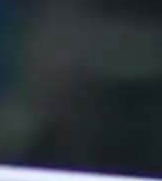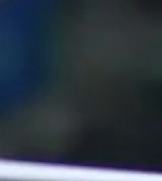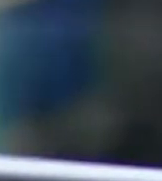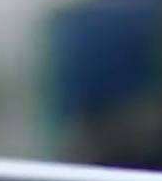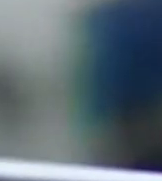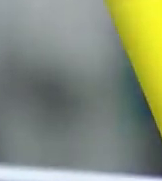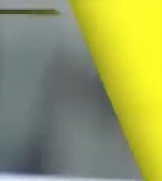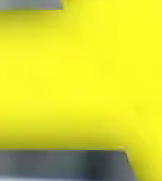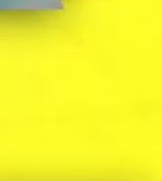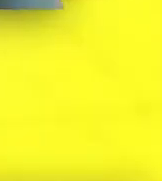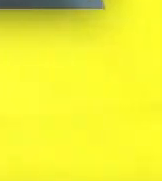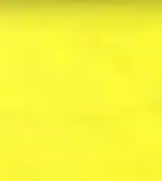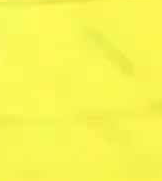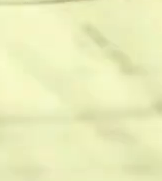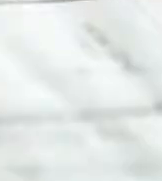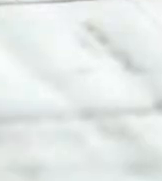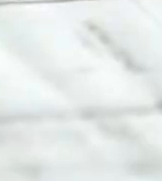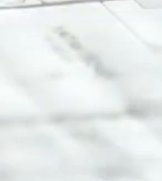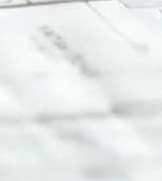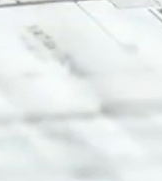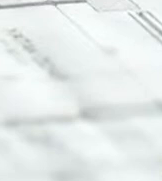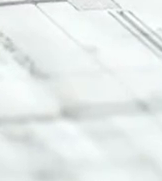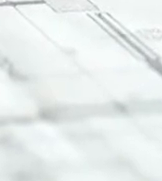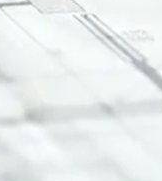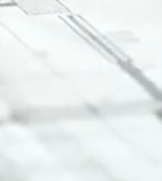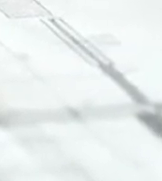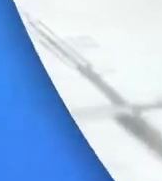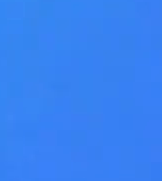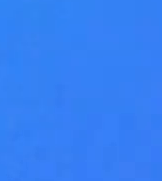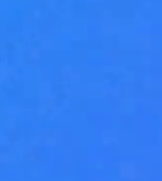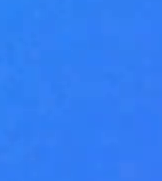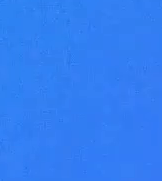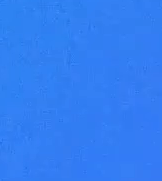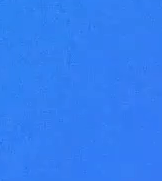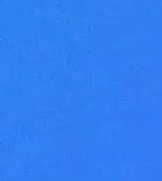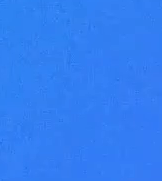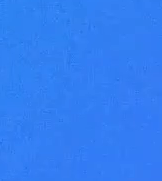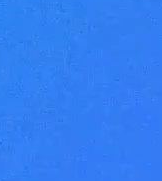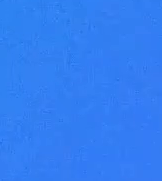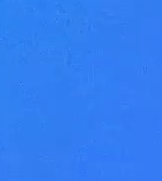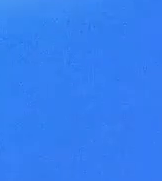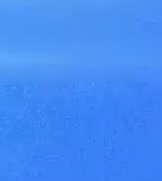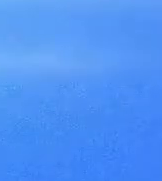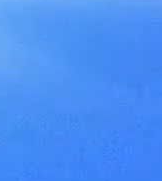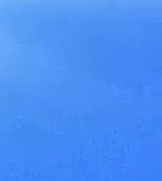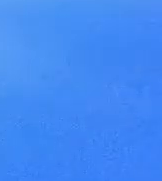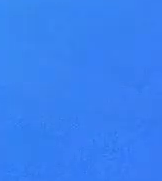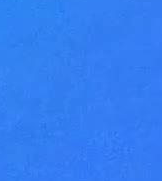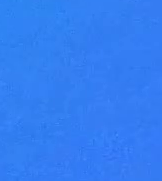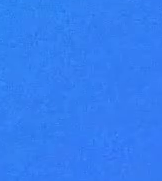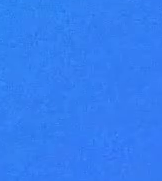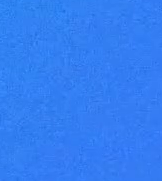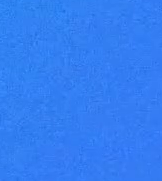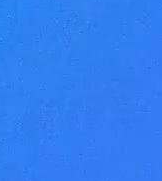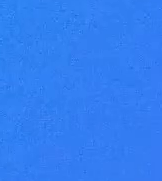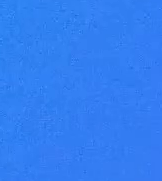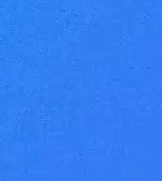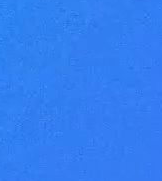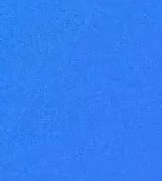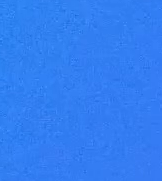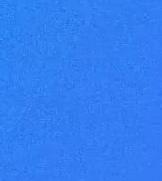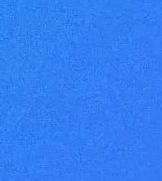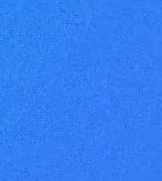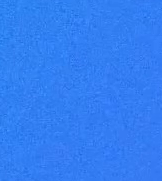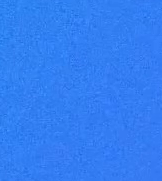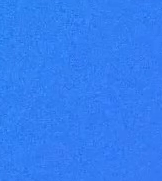ETEPAC. Pessoas em vários ambientes de trabalho. Fundo azul, ao centro, ETE,